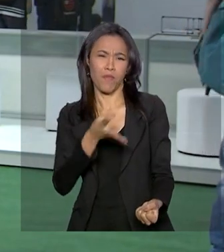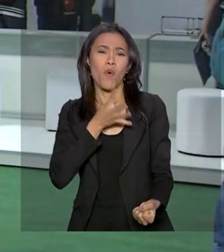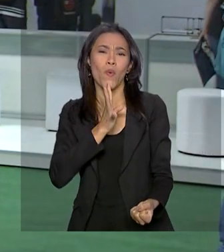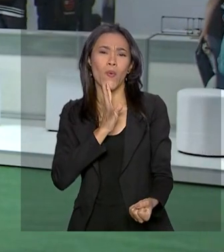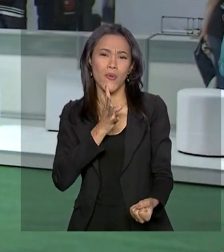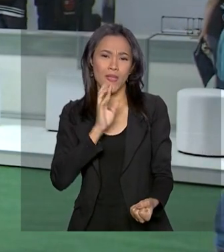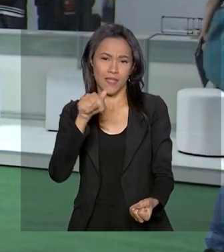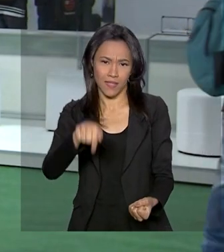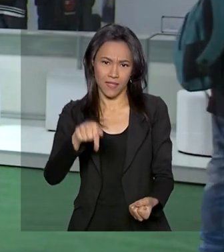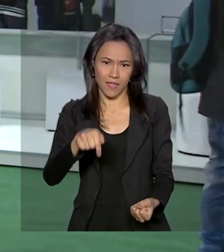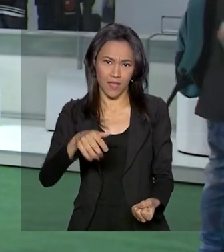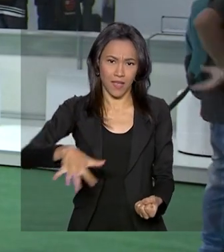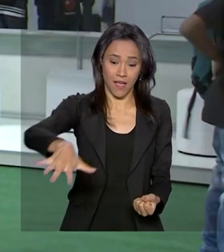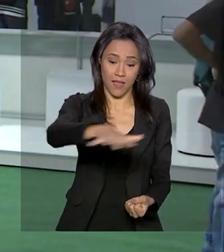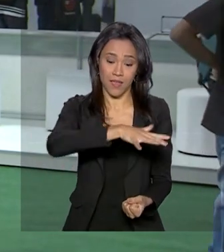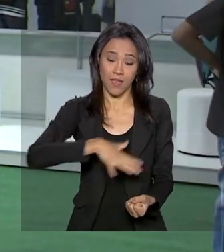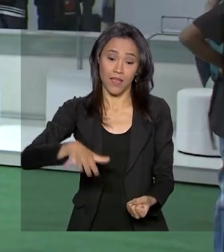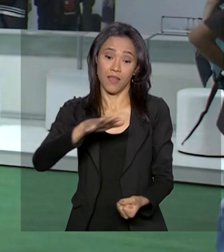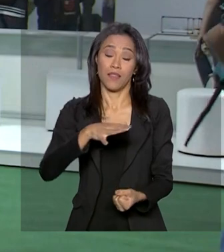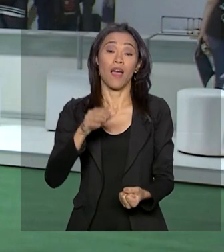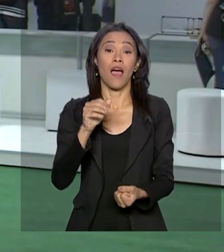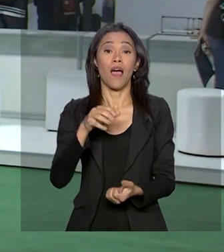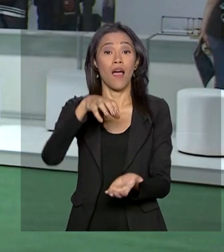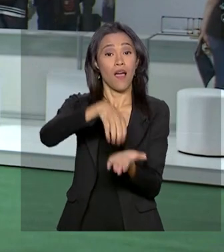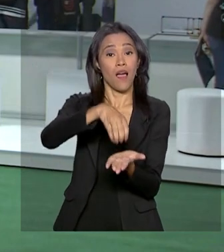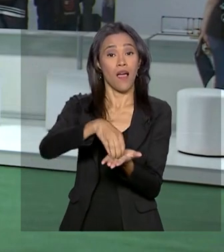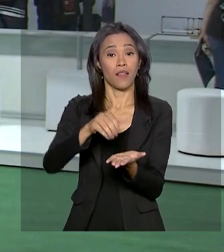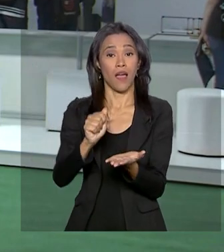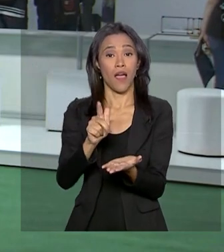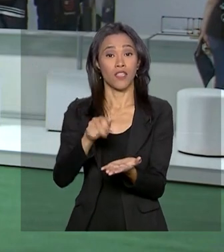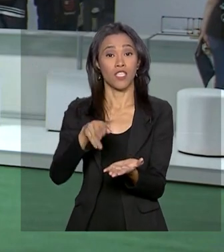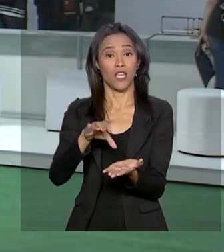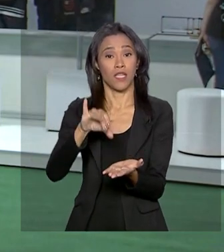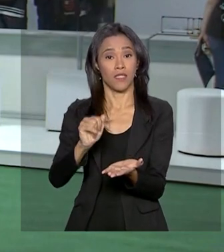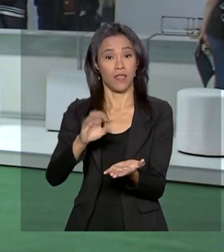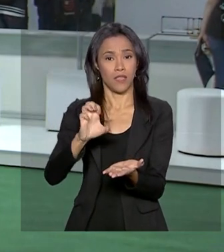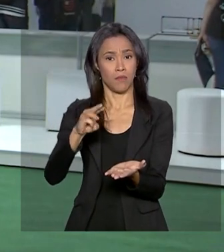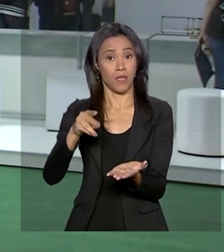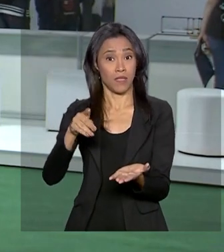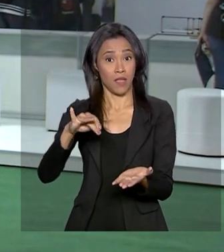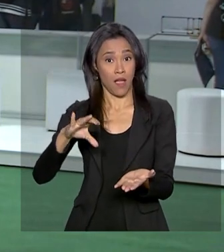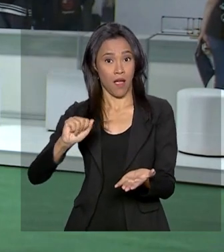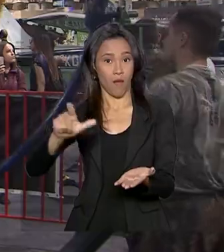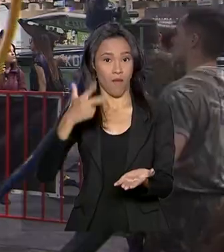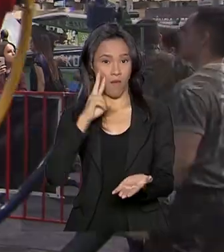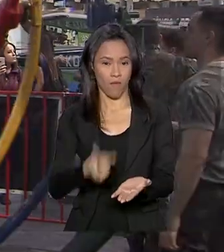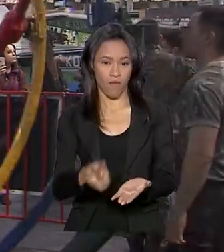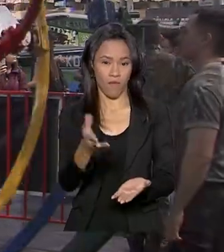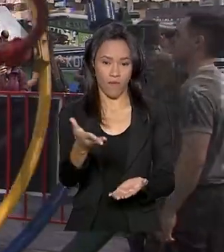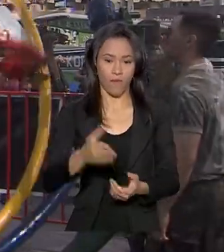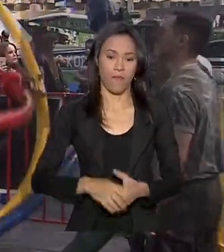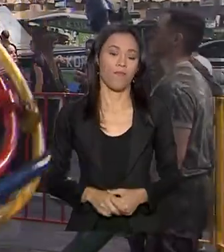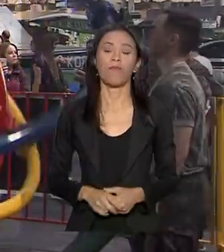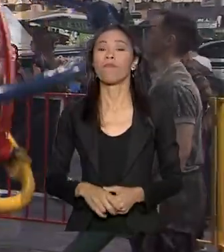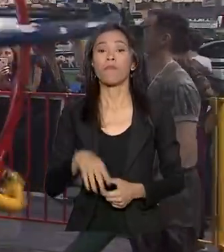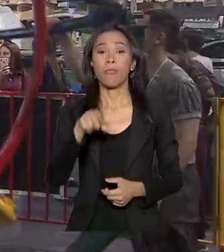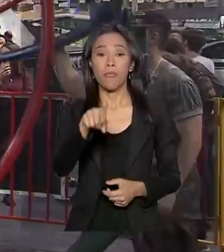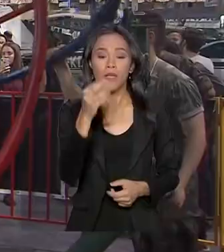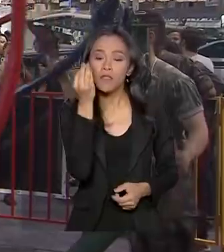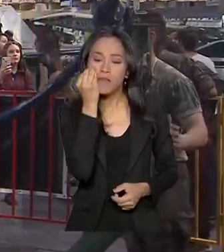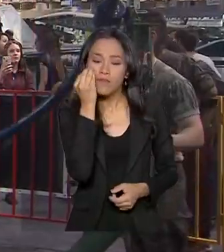Agência Espacial Brasileira, que completa 25 anos este ano. Vamos ver. No